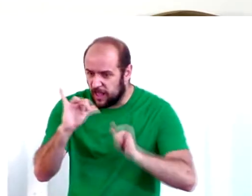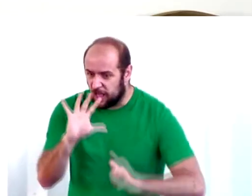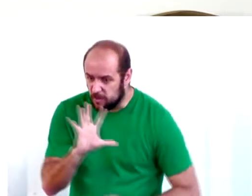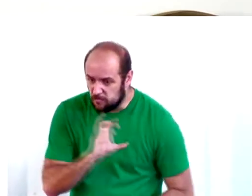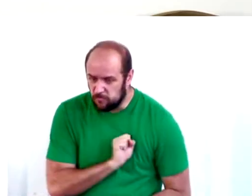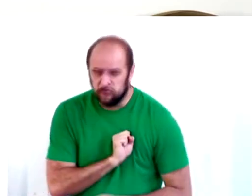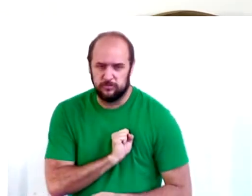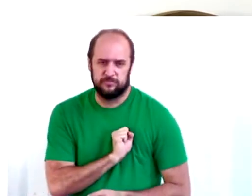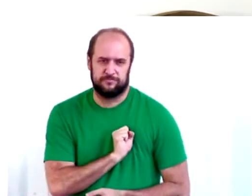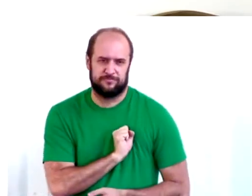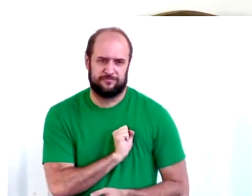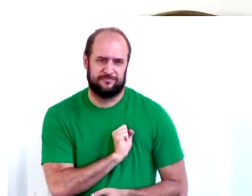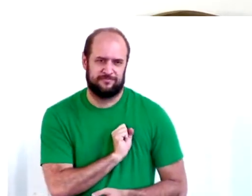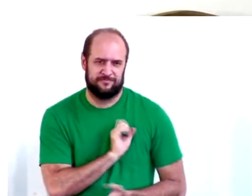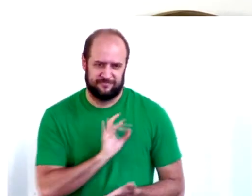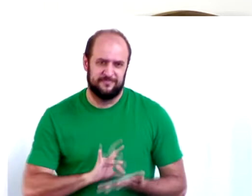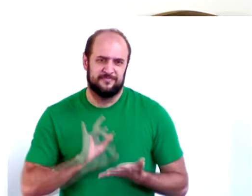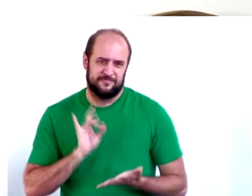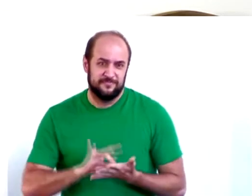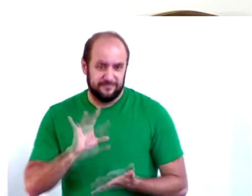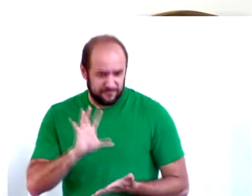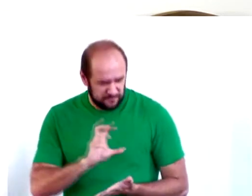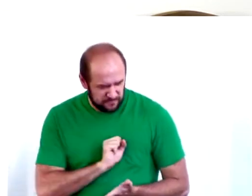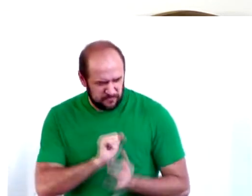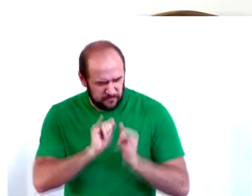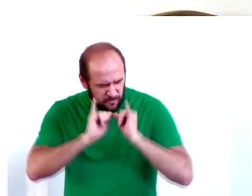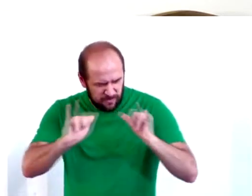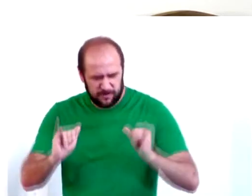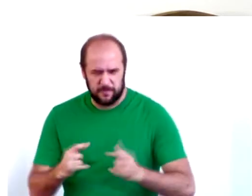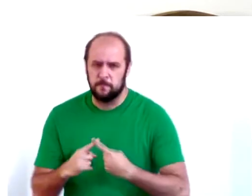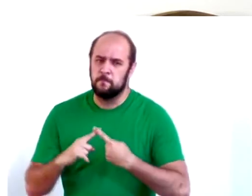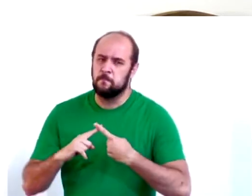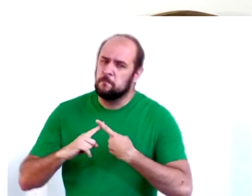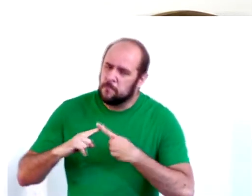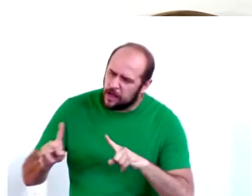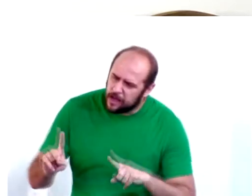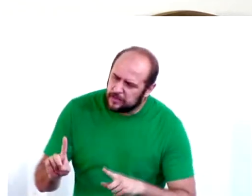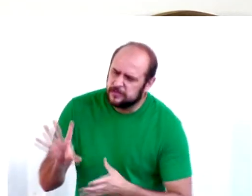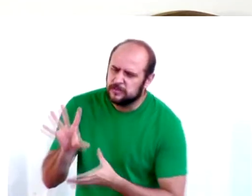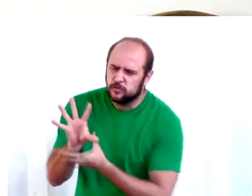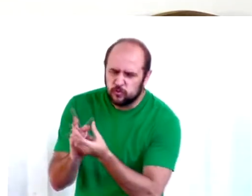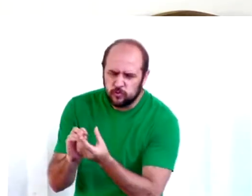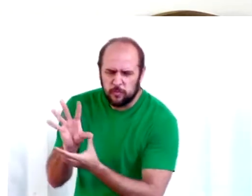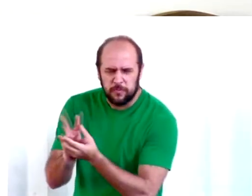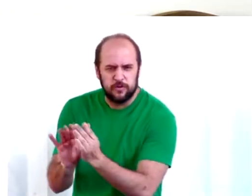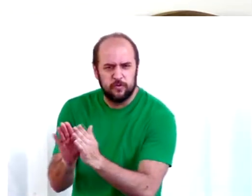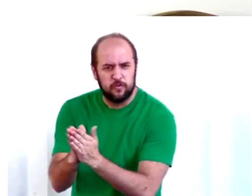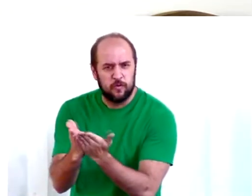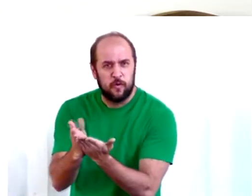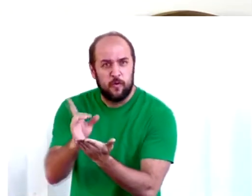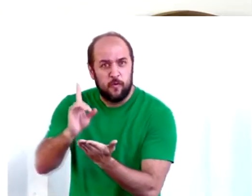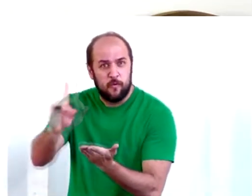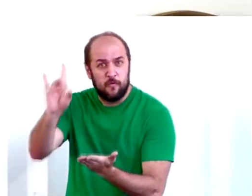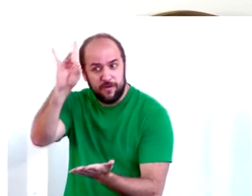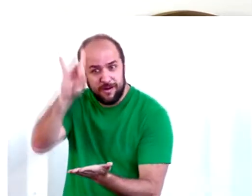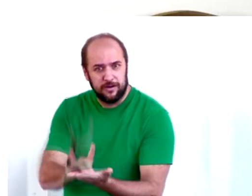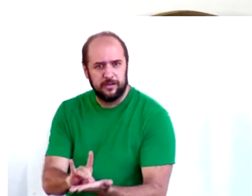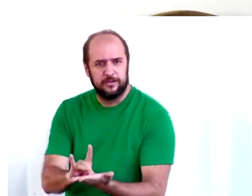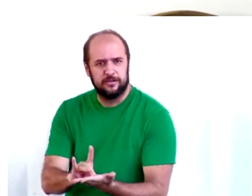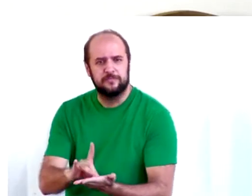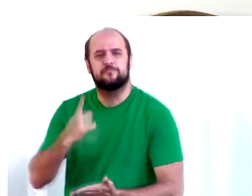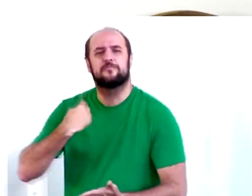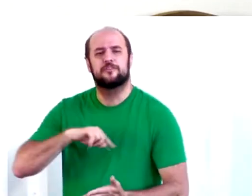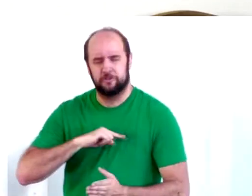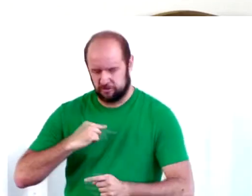amor. Paulo escreveu aos Efésios: mas seguindo a verdade em amor, cresçamos em